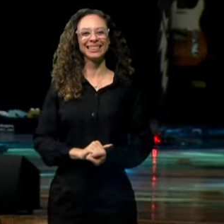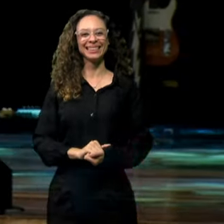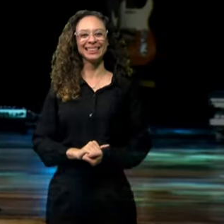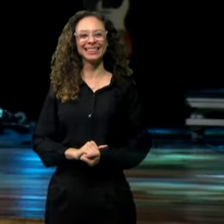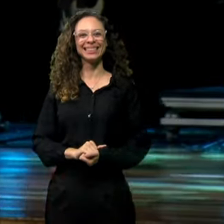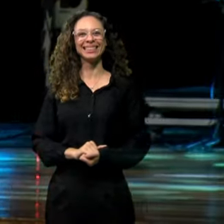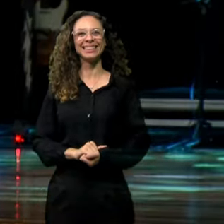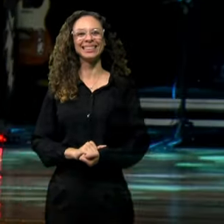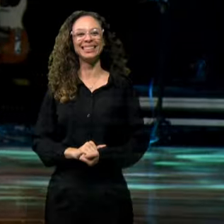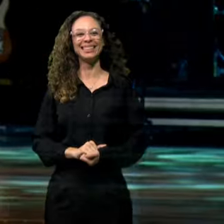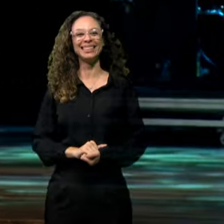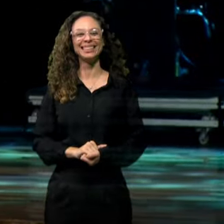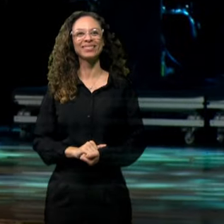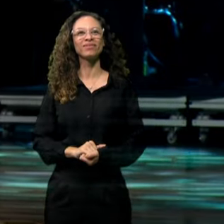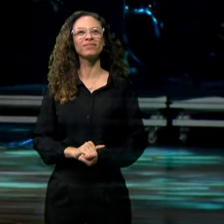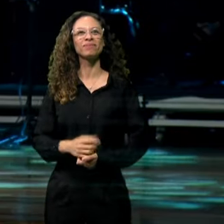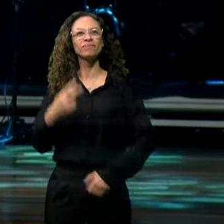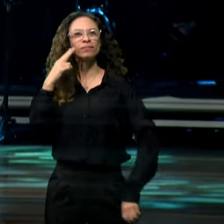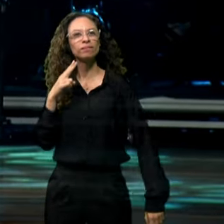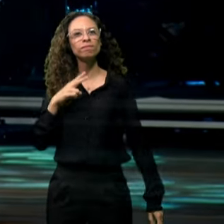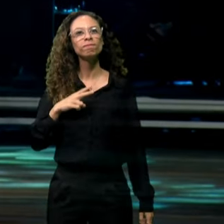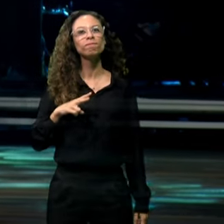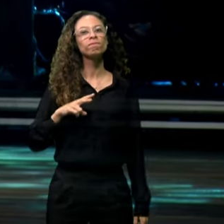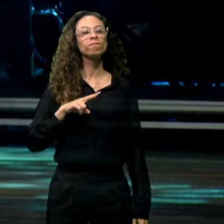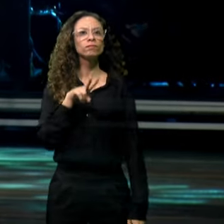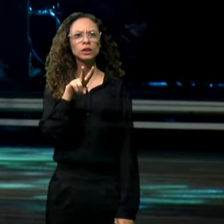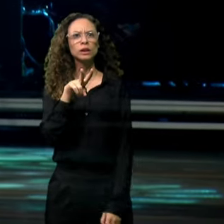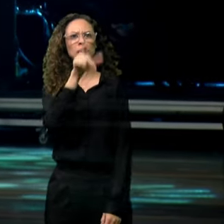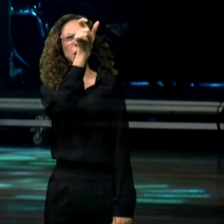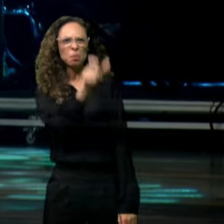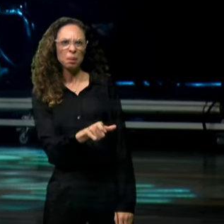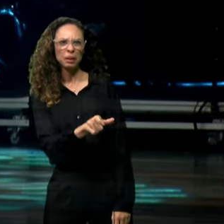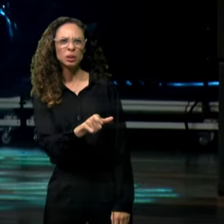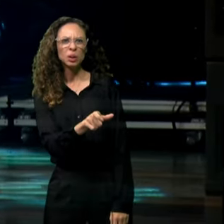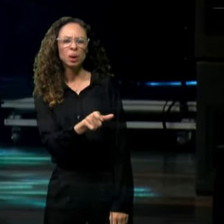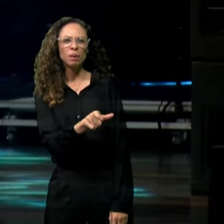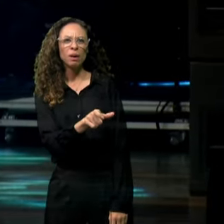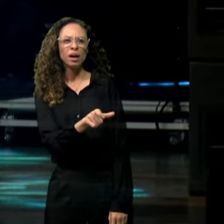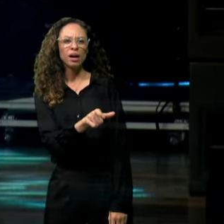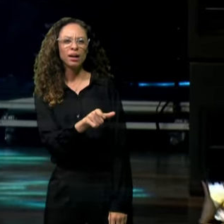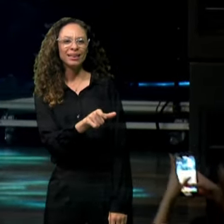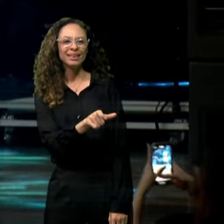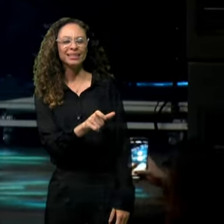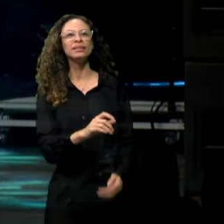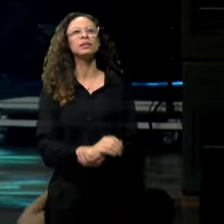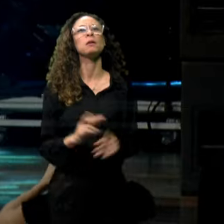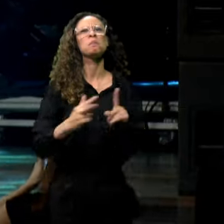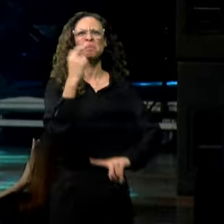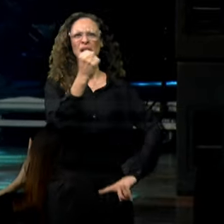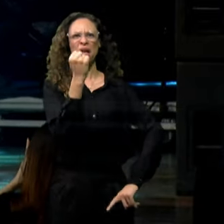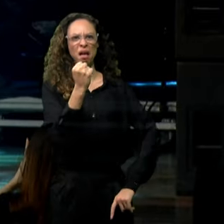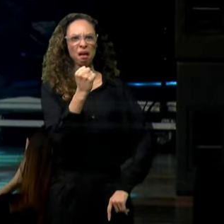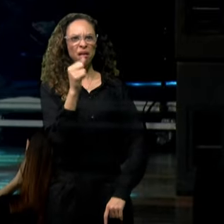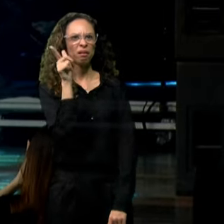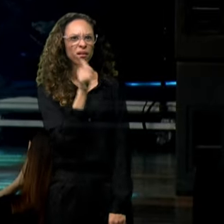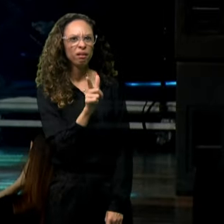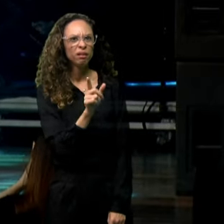Quando você vai diante de um homem não olhe para ele o que ele pode ter o que o que ele conquistou